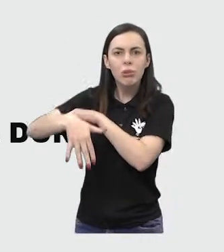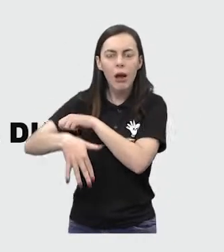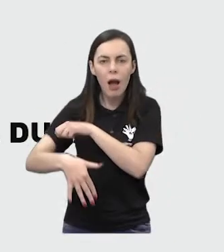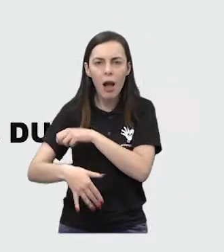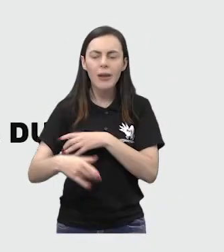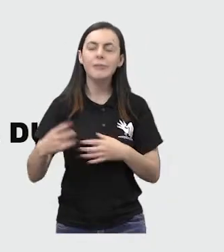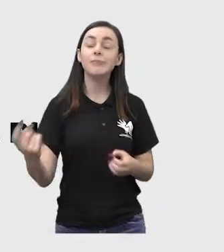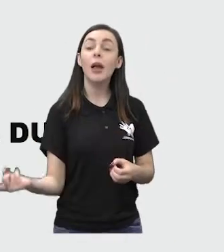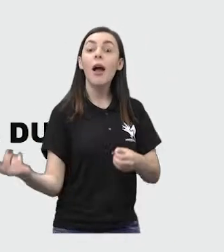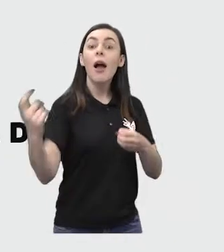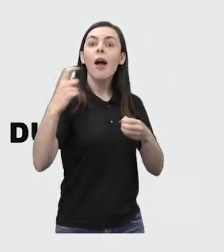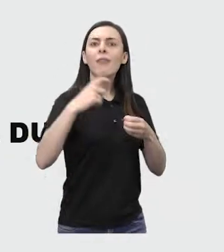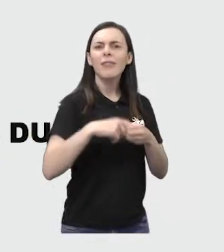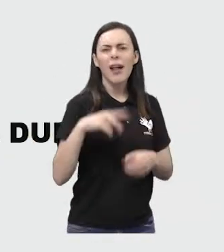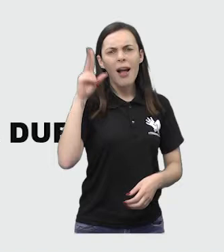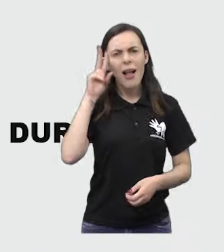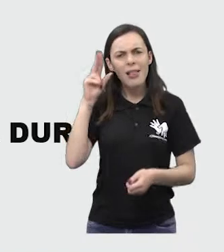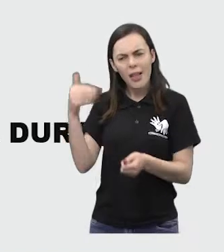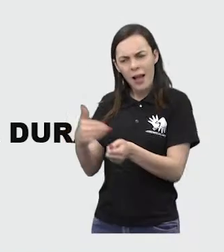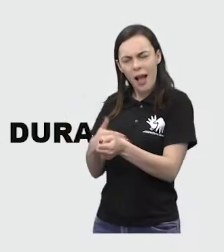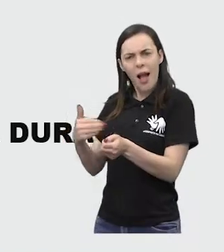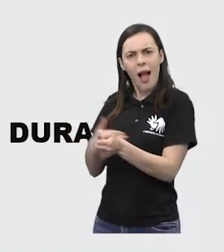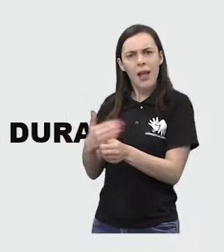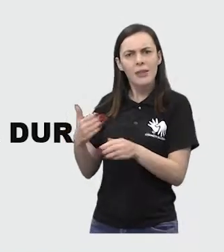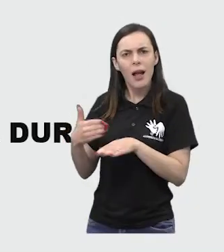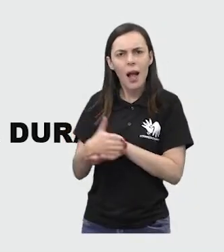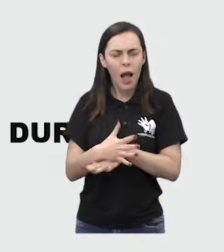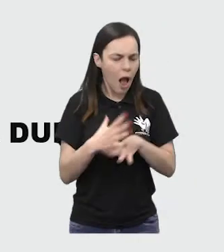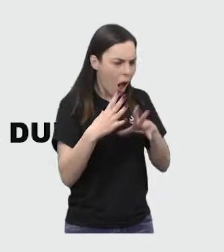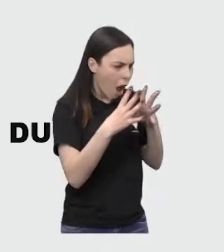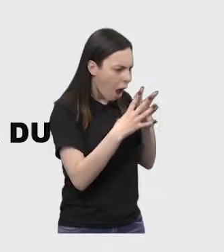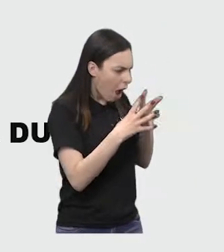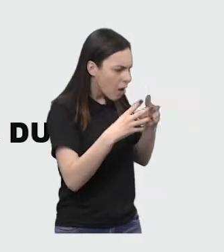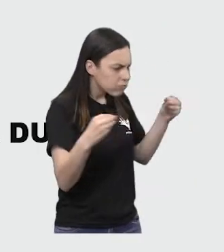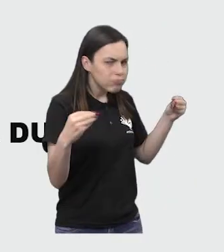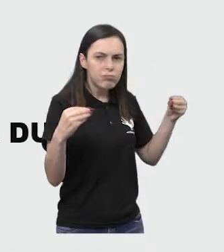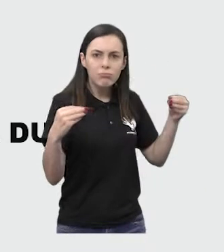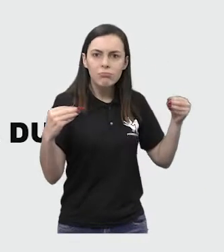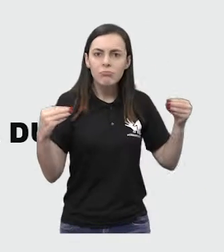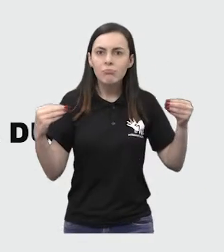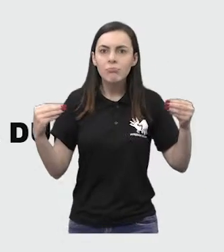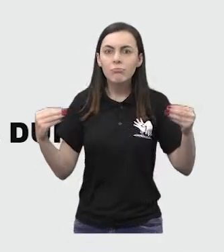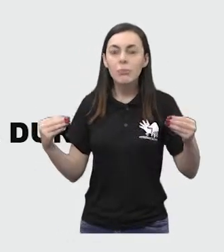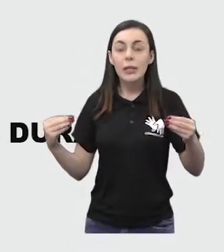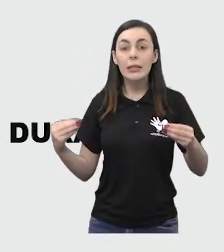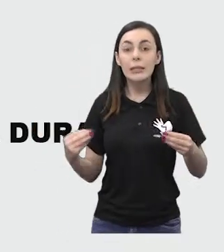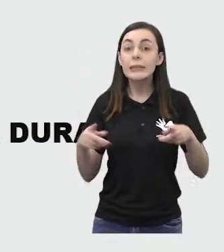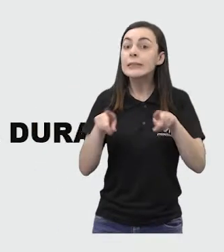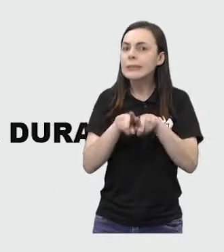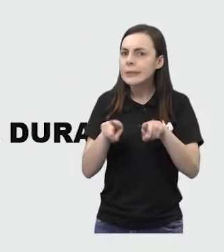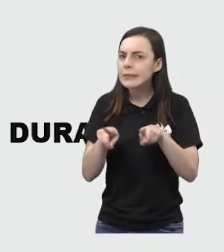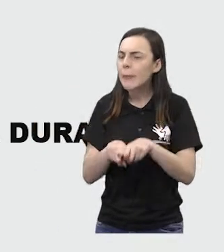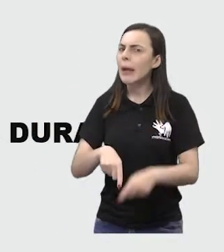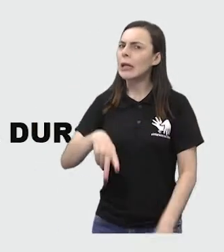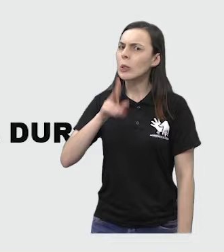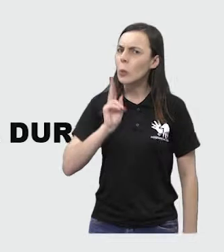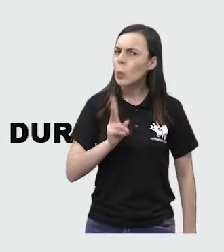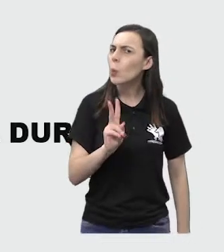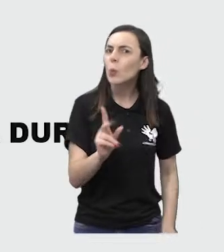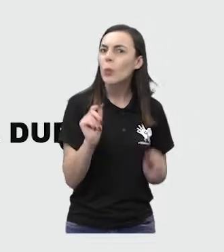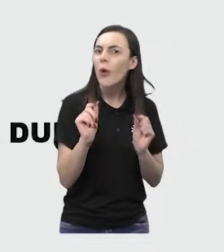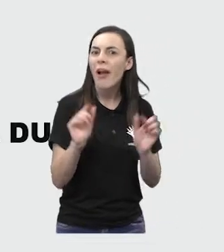no caminho de volta perceberam que a passagem secreta tinha desaparecido Mesmo assim